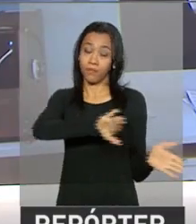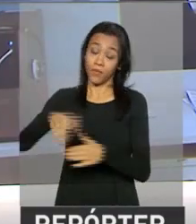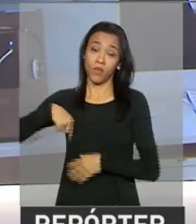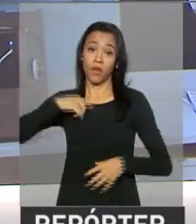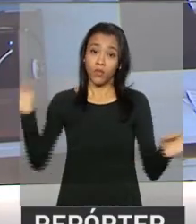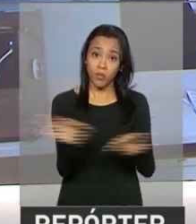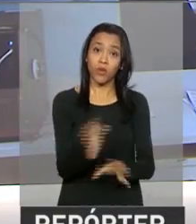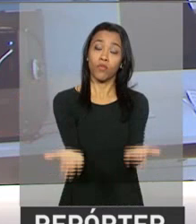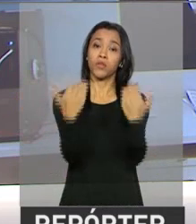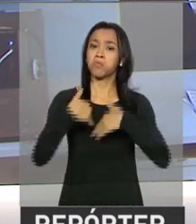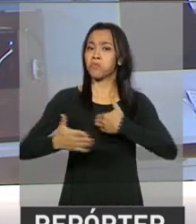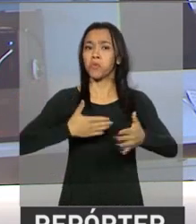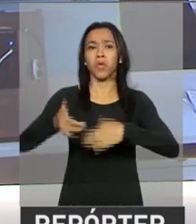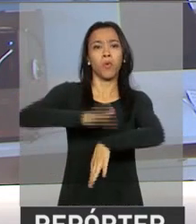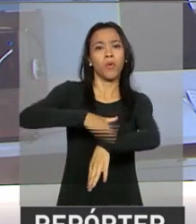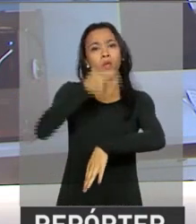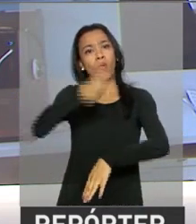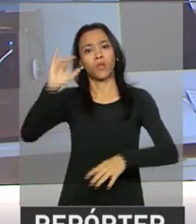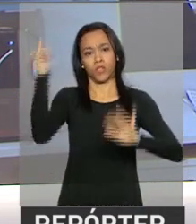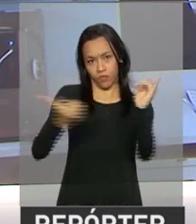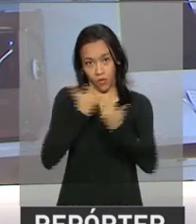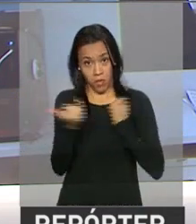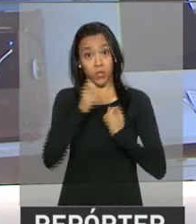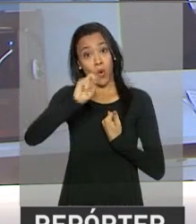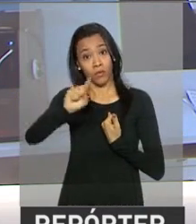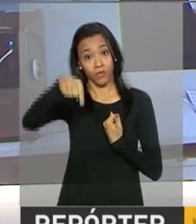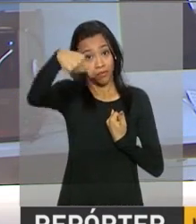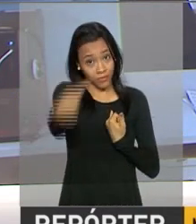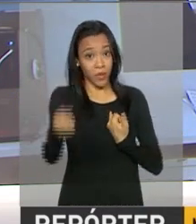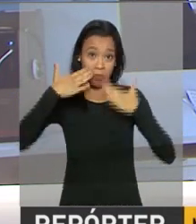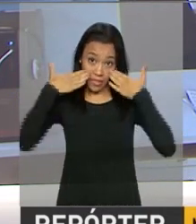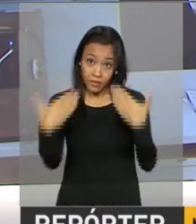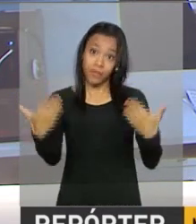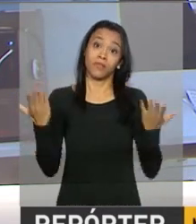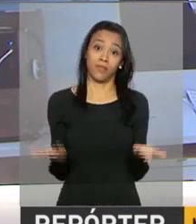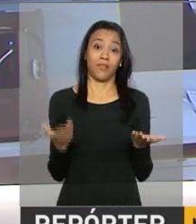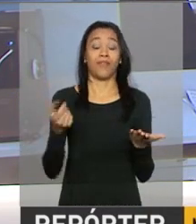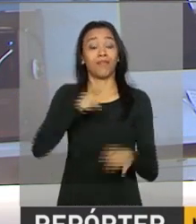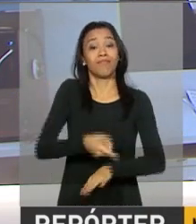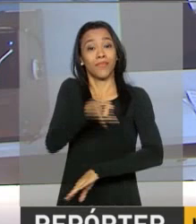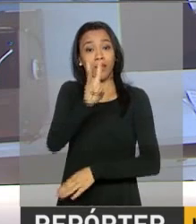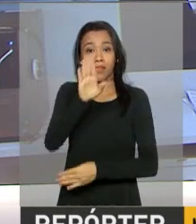ficamos por aqui, voltamos a qualquer momento com outras informações ou na próxima edição do Repórter NBR,